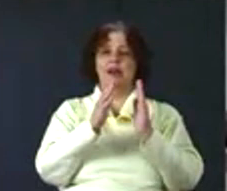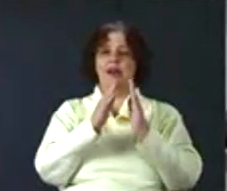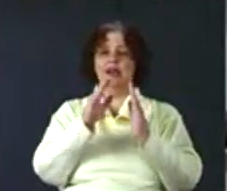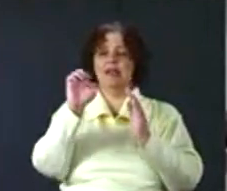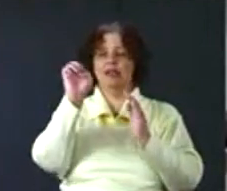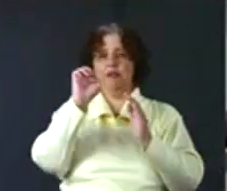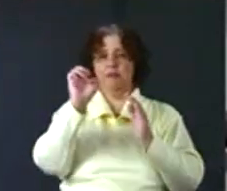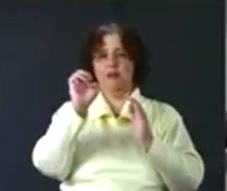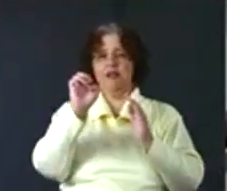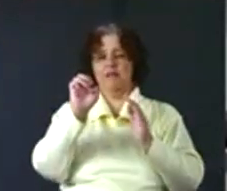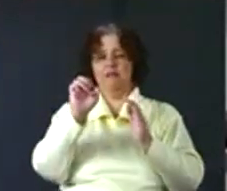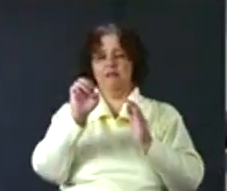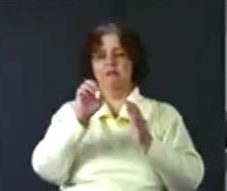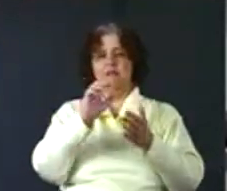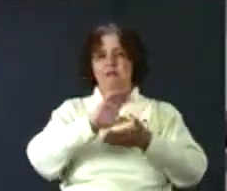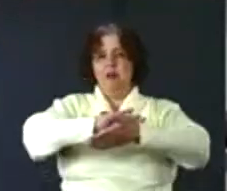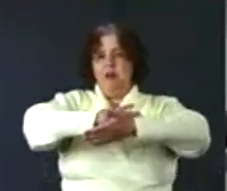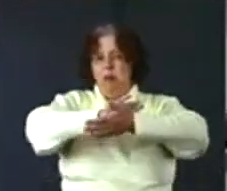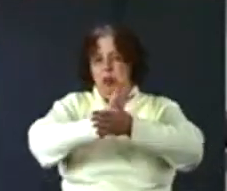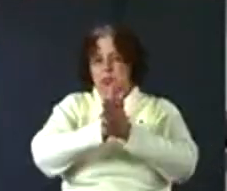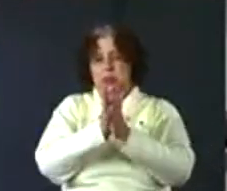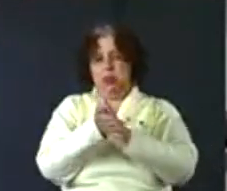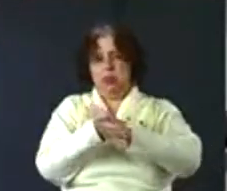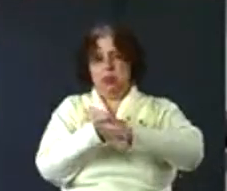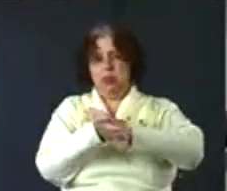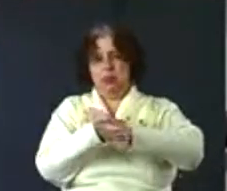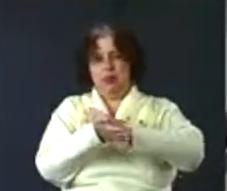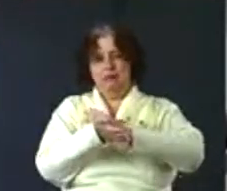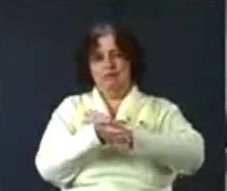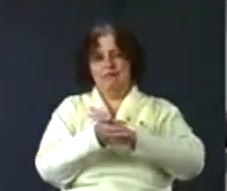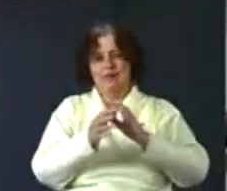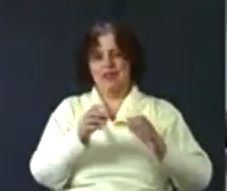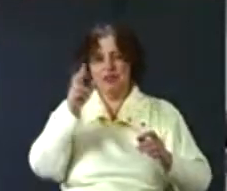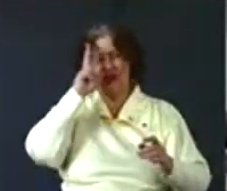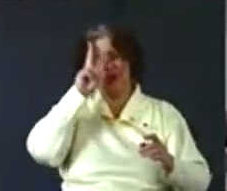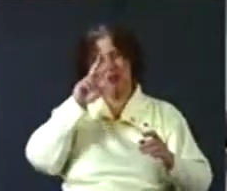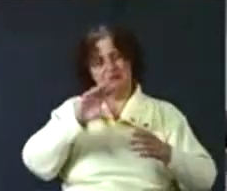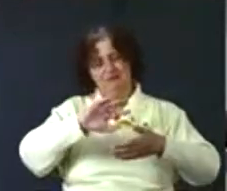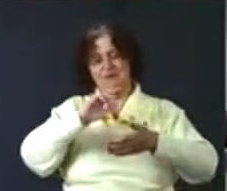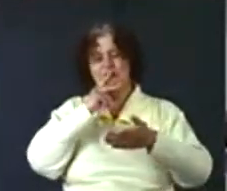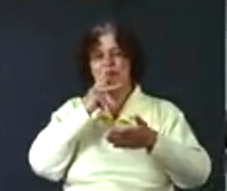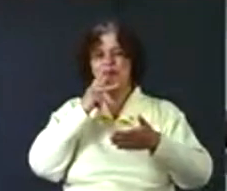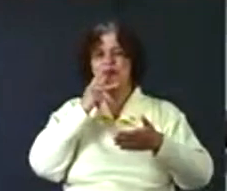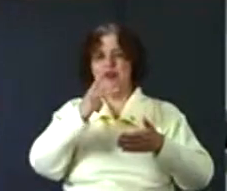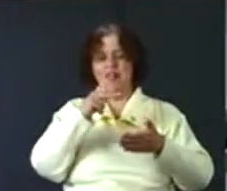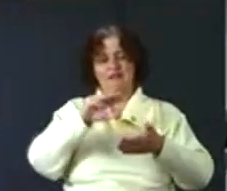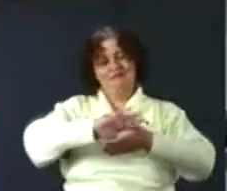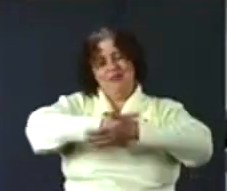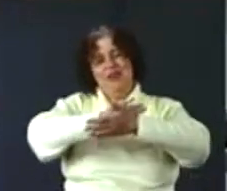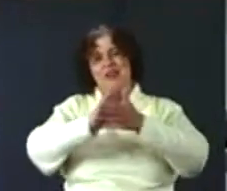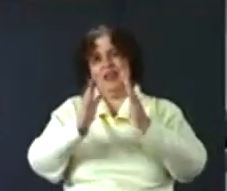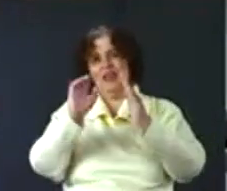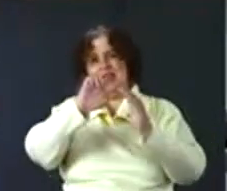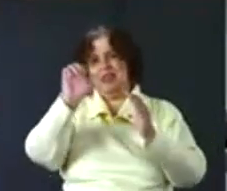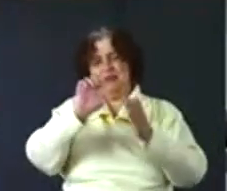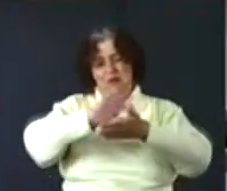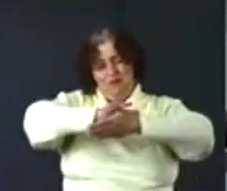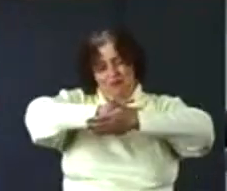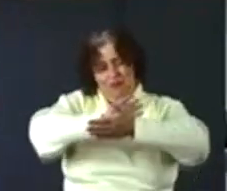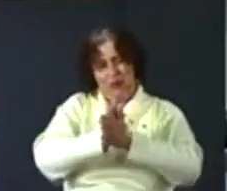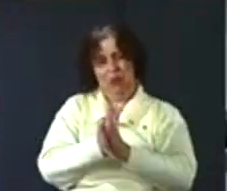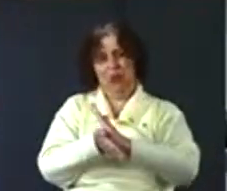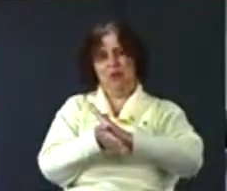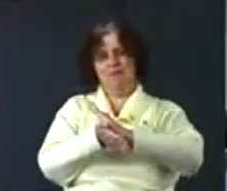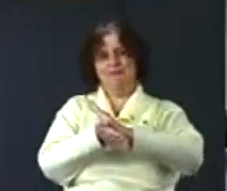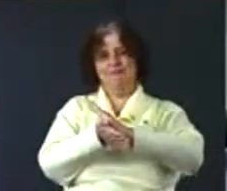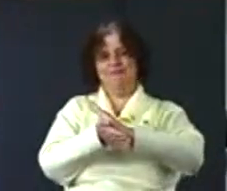mais Esmirna se reergueria, mas ela renasce. E vem o Senhor Jesus dizendo, eu sou aquele que um dia morri, mas